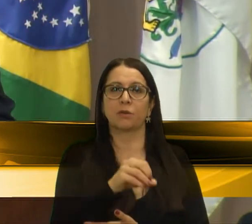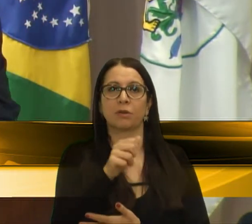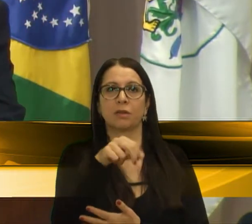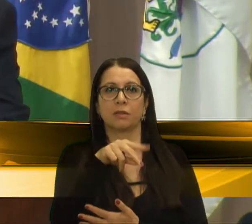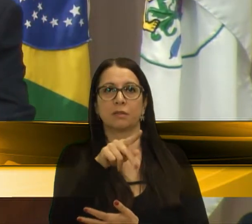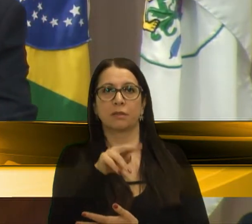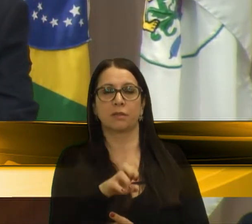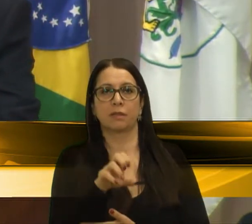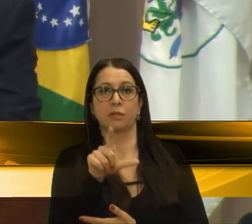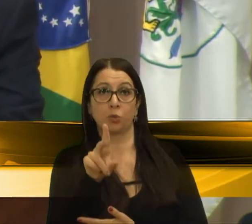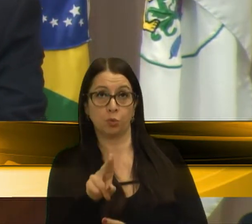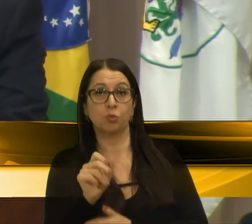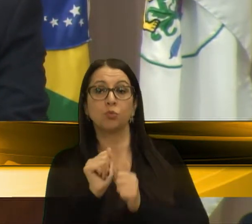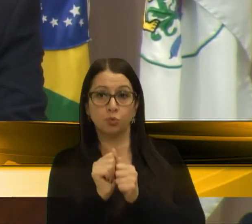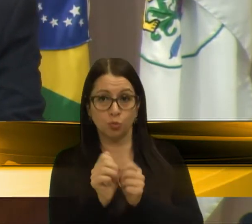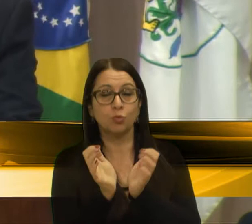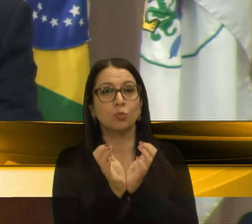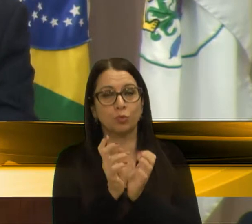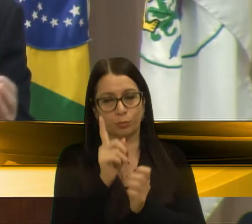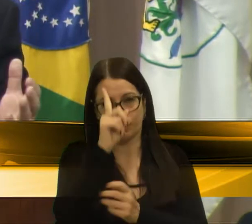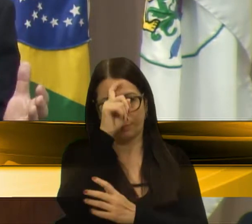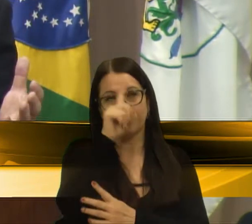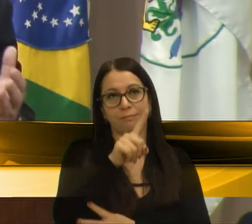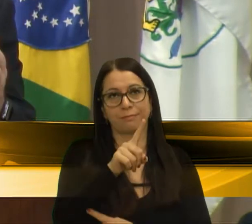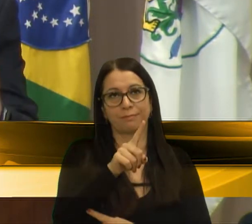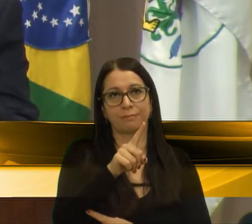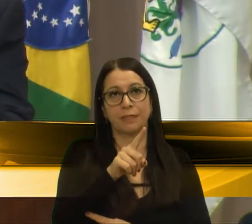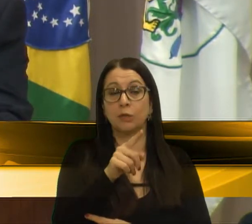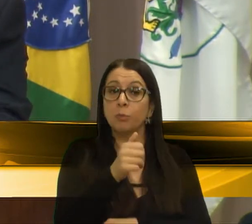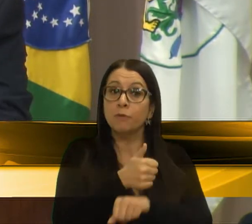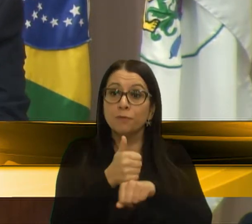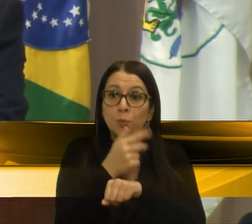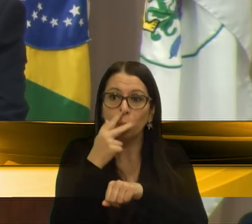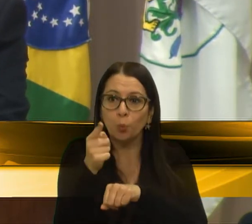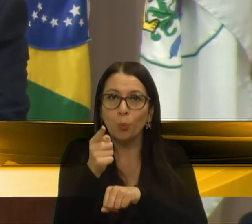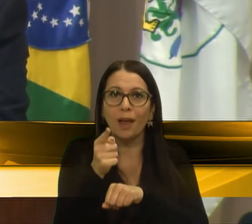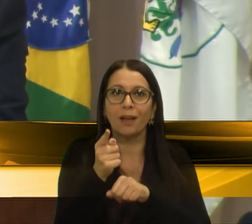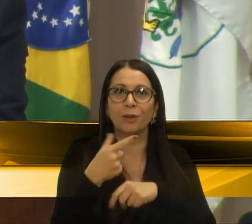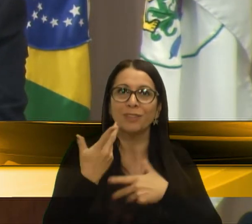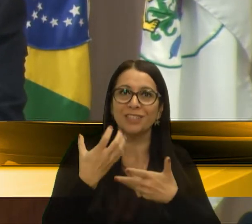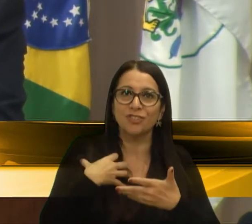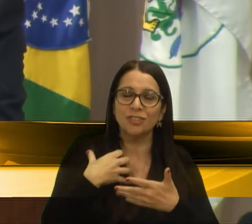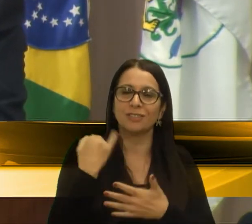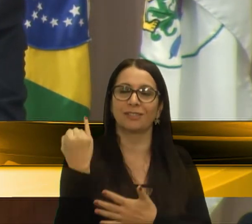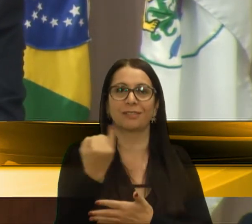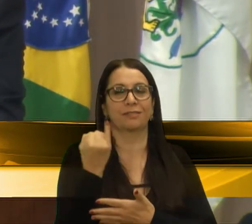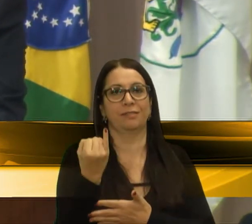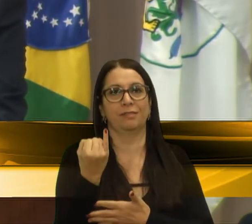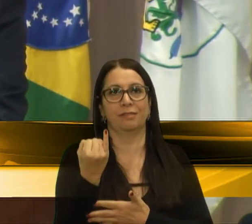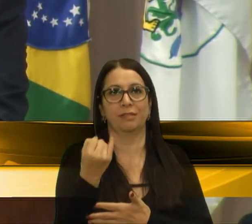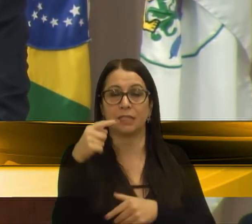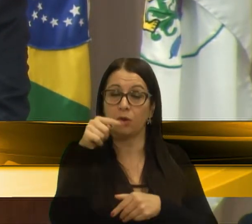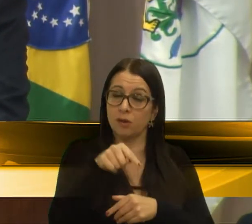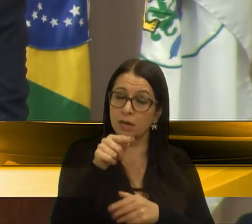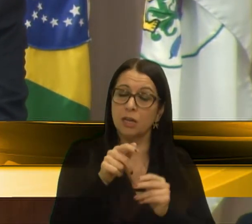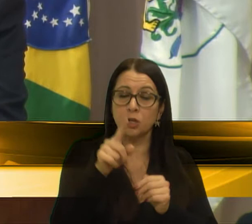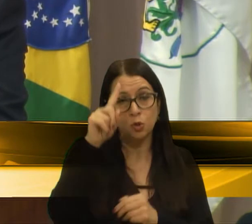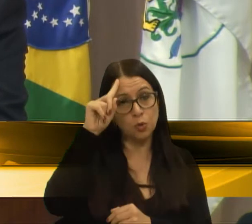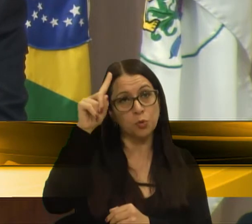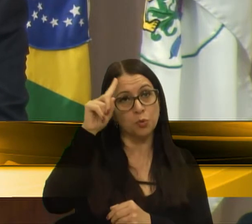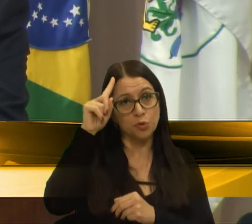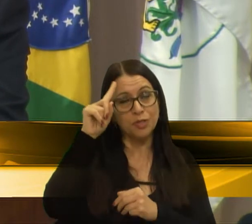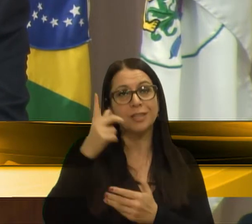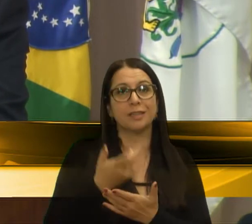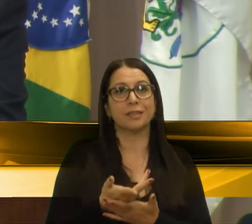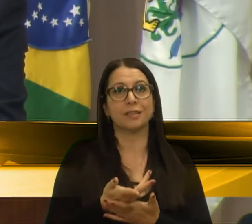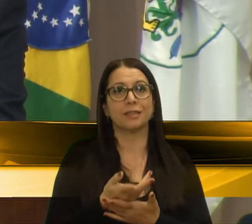Lúcia Gatti junto ao nosso hospital. São profissionais com esse calibre, com essa importância, que estão lá todo dia à